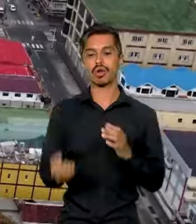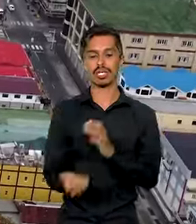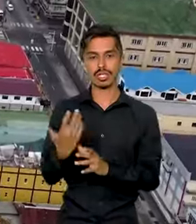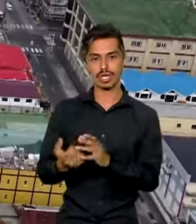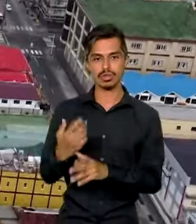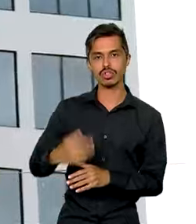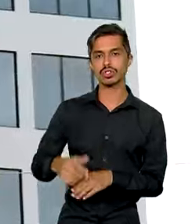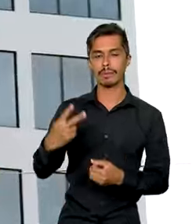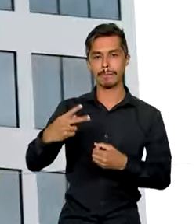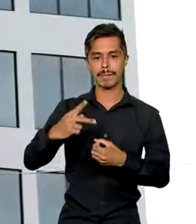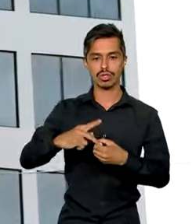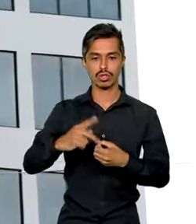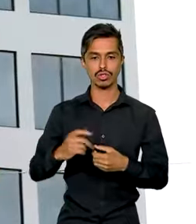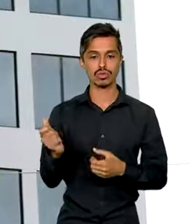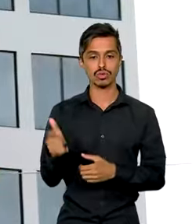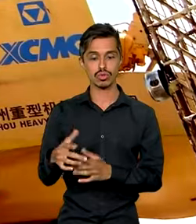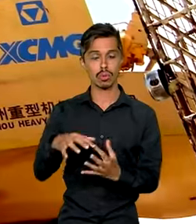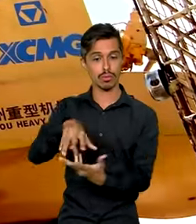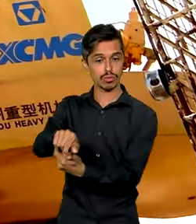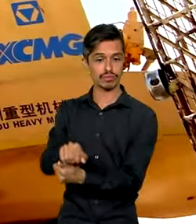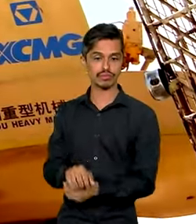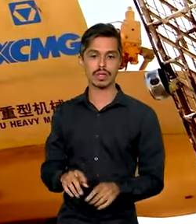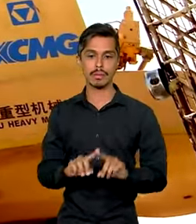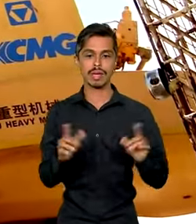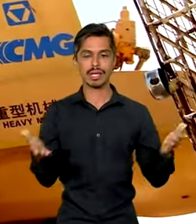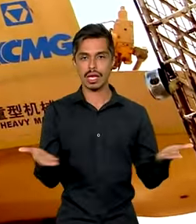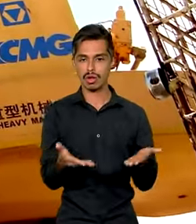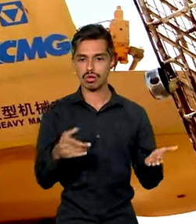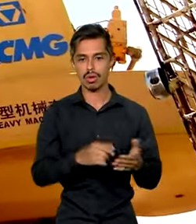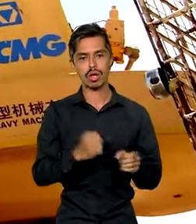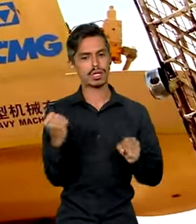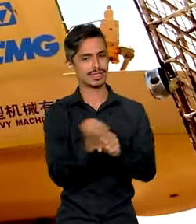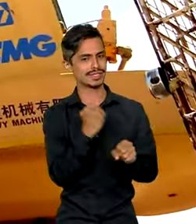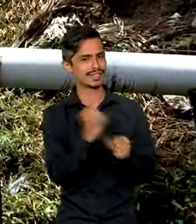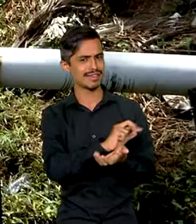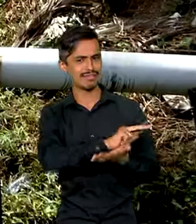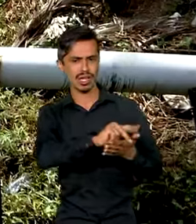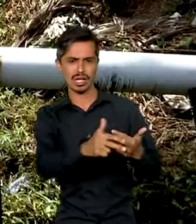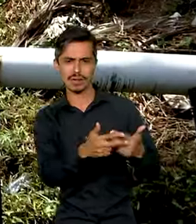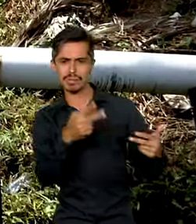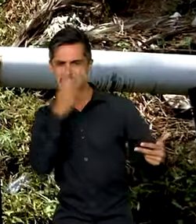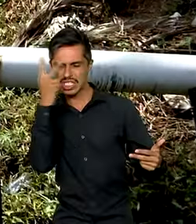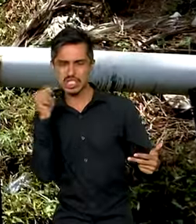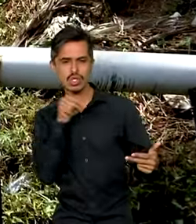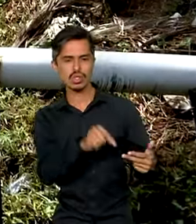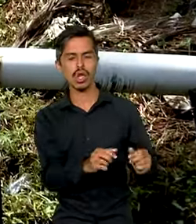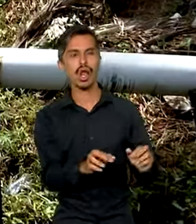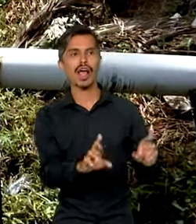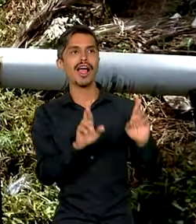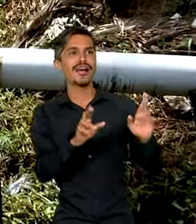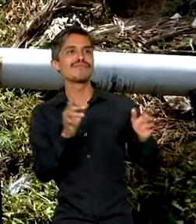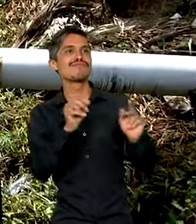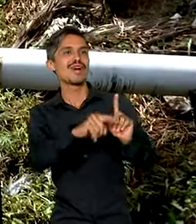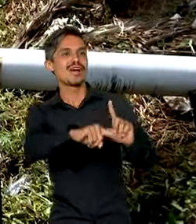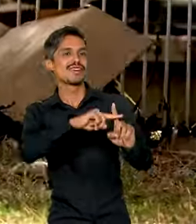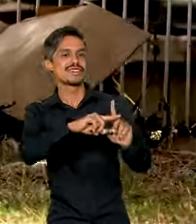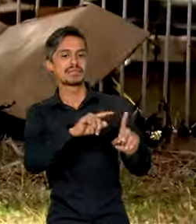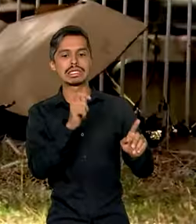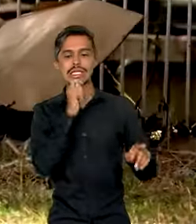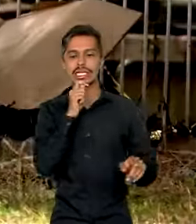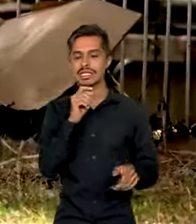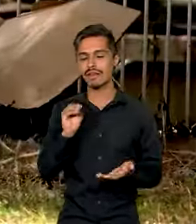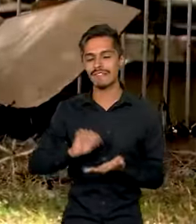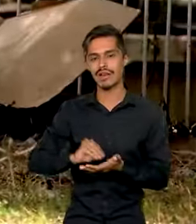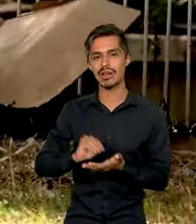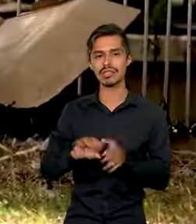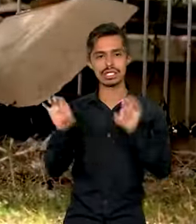petróleo do mundo. Mas, por enquanto, as obras e números otimistas ainda convivem com a falta de infraestrutura e